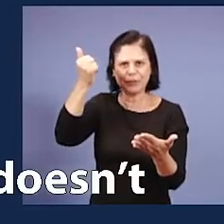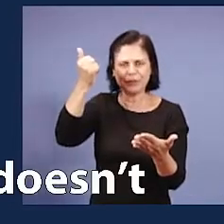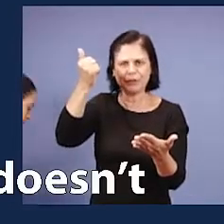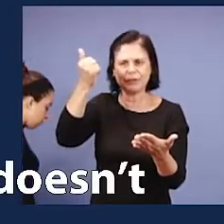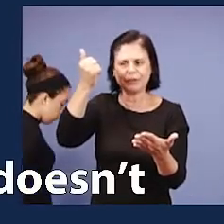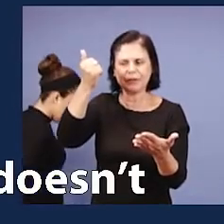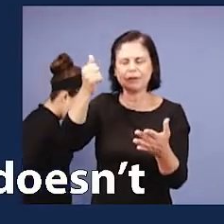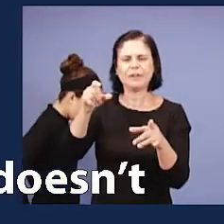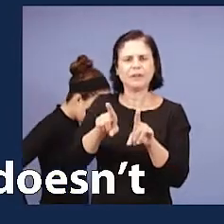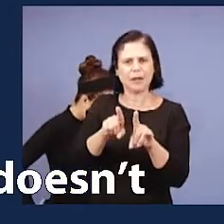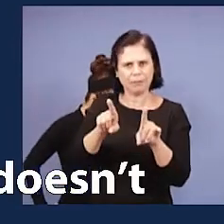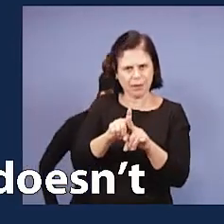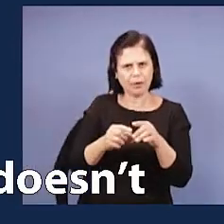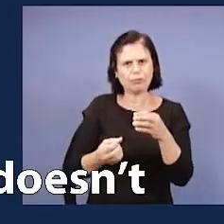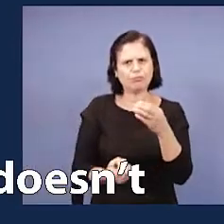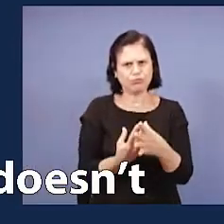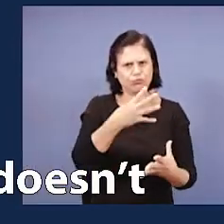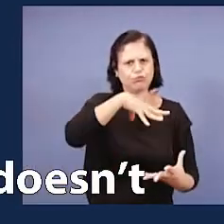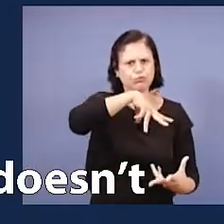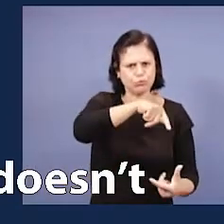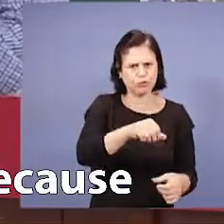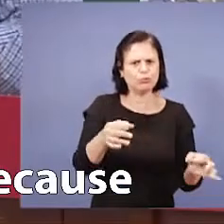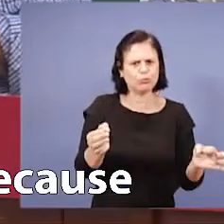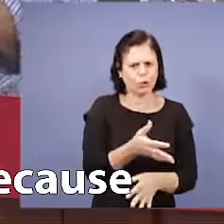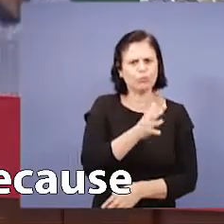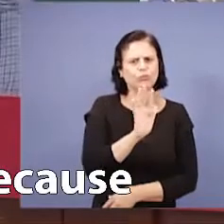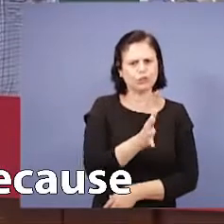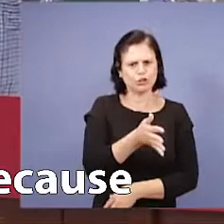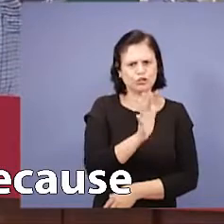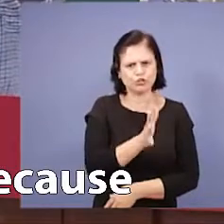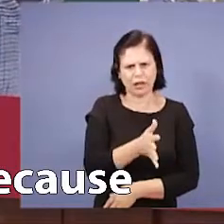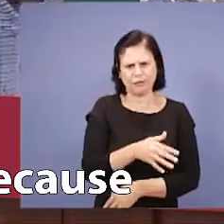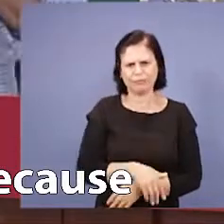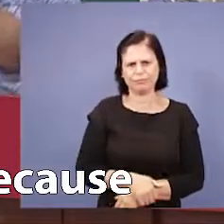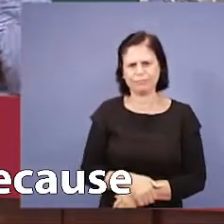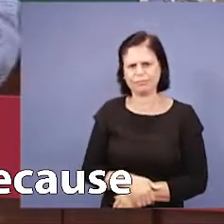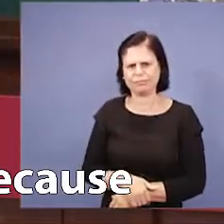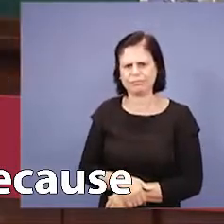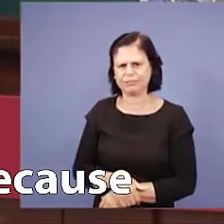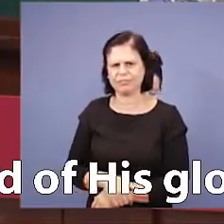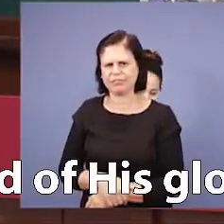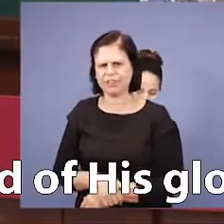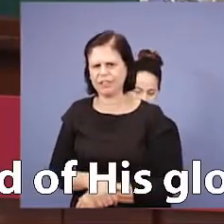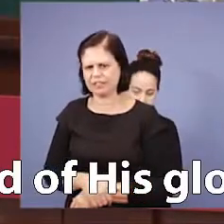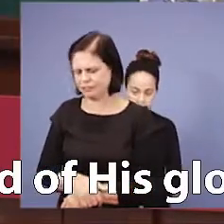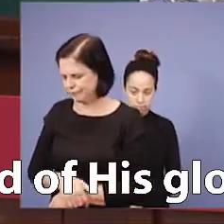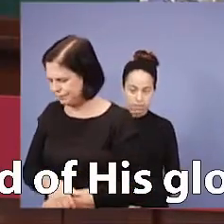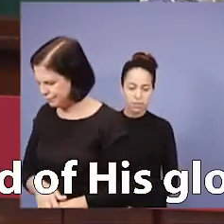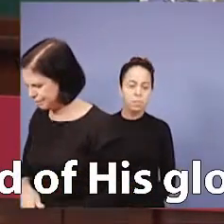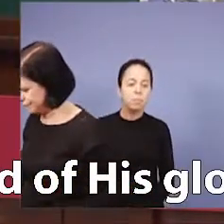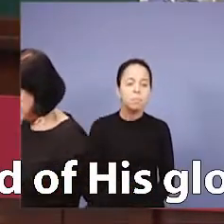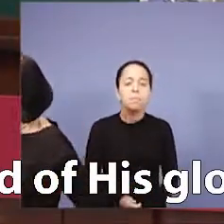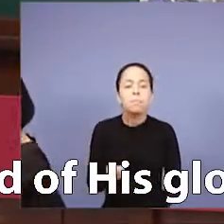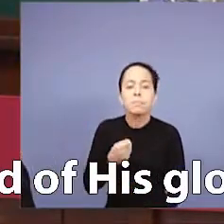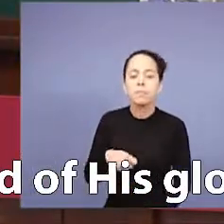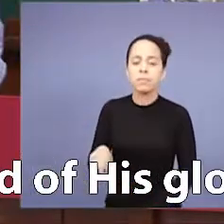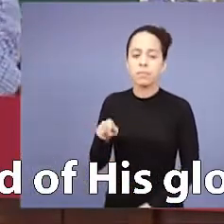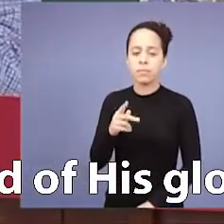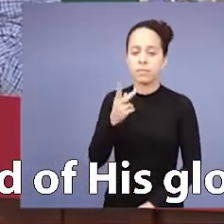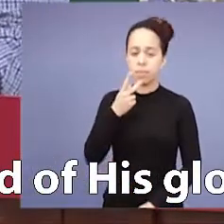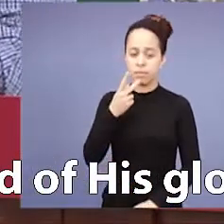da criação já está estabelecida ele não precisa mais falados na criação porque a criação já está